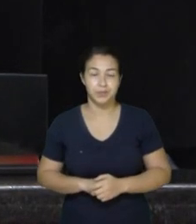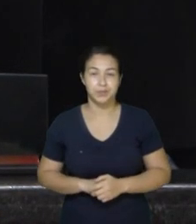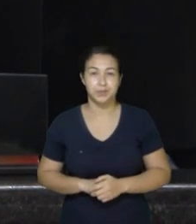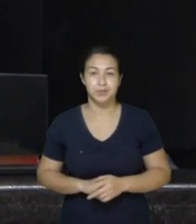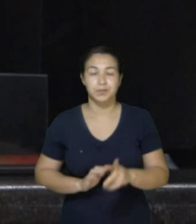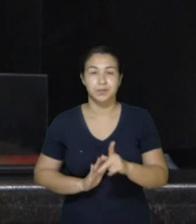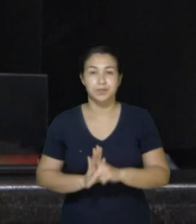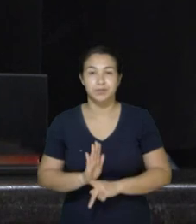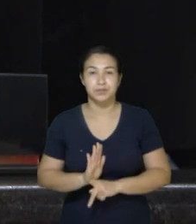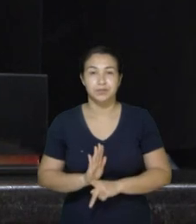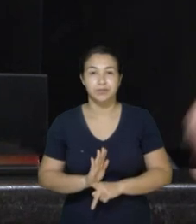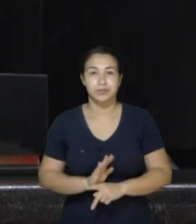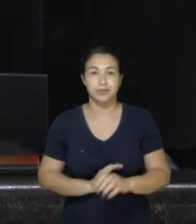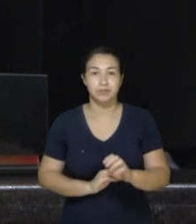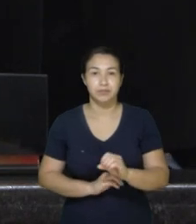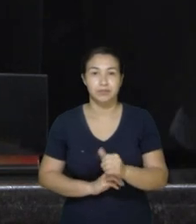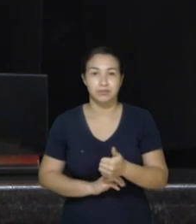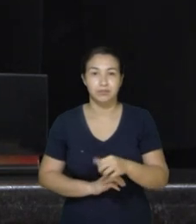projeto